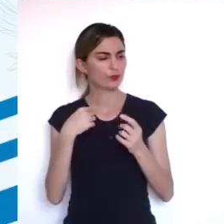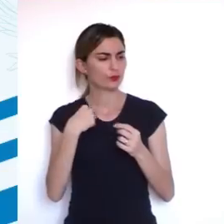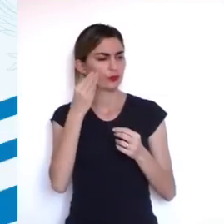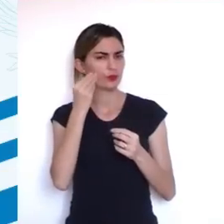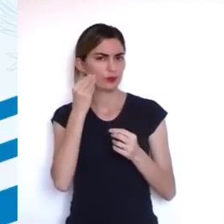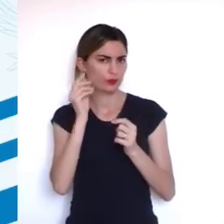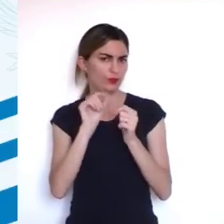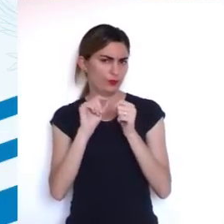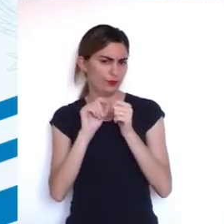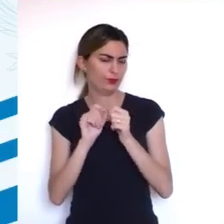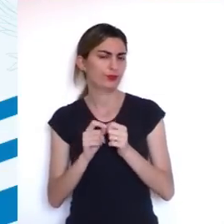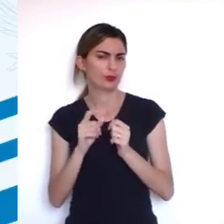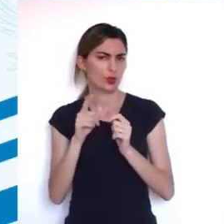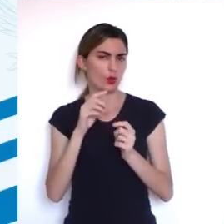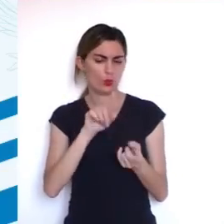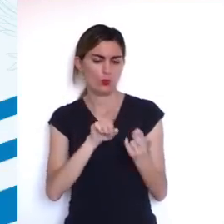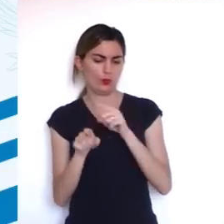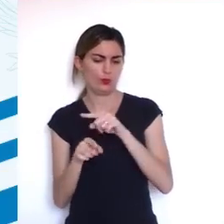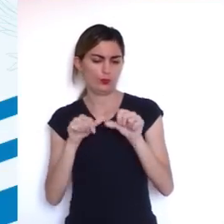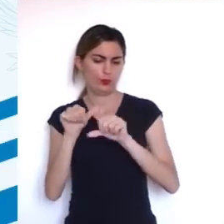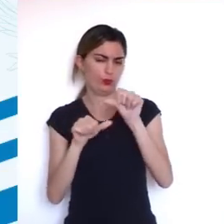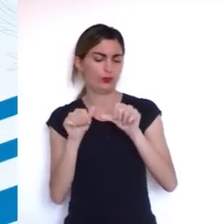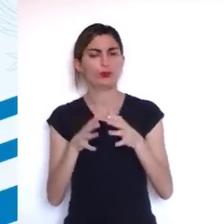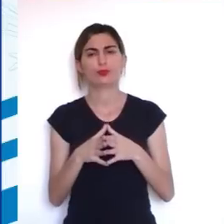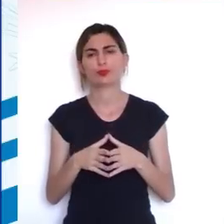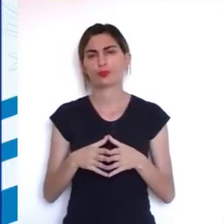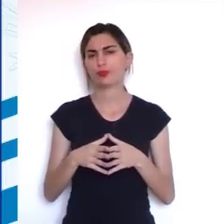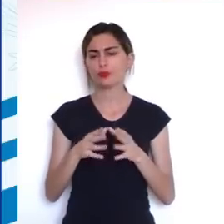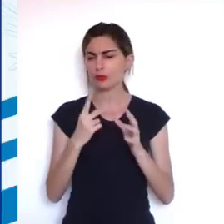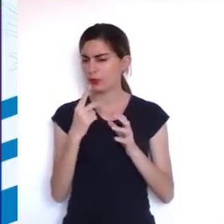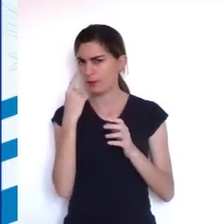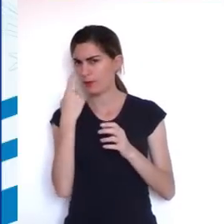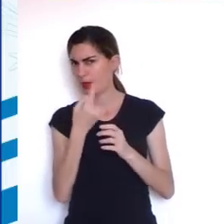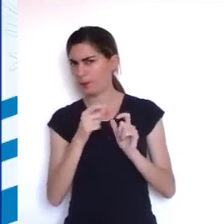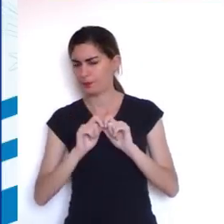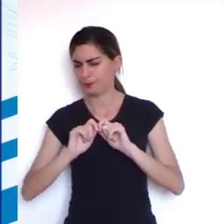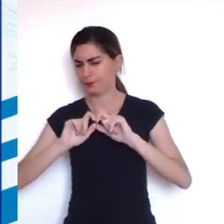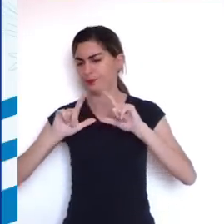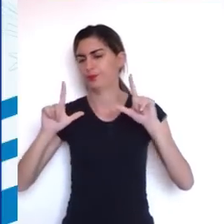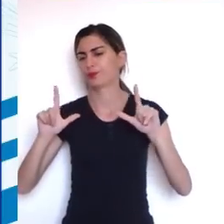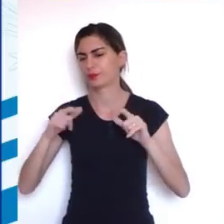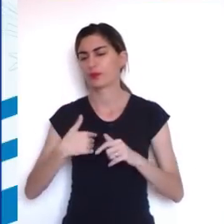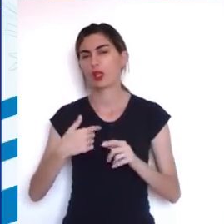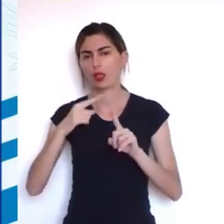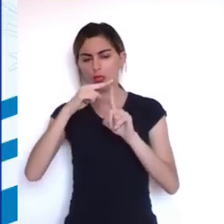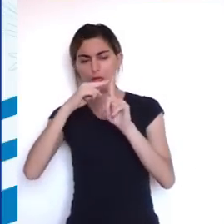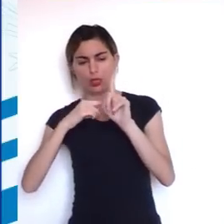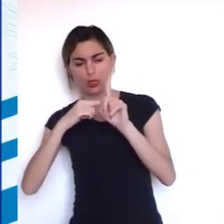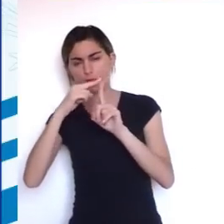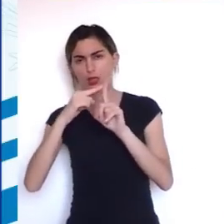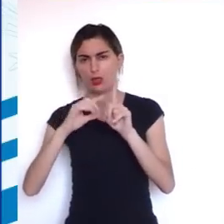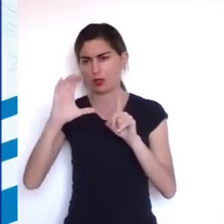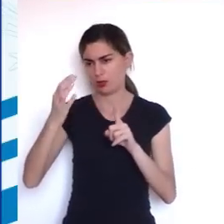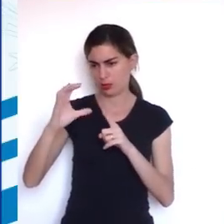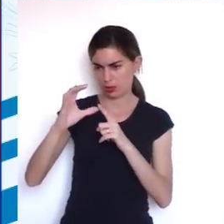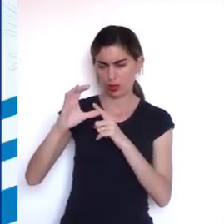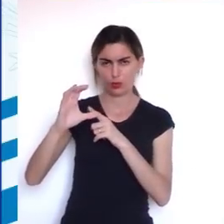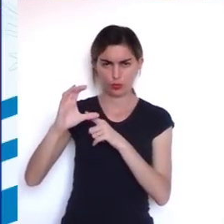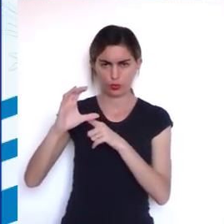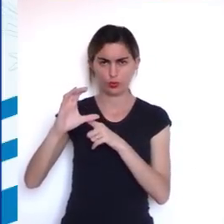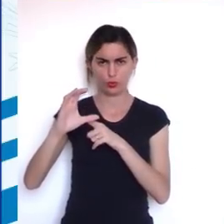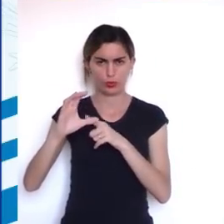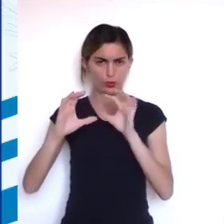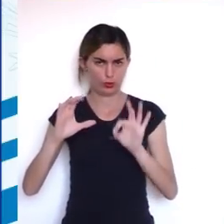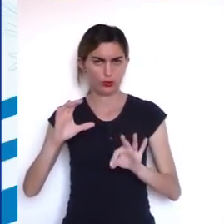expressão para a gente poder fazer essa convenção. Nessa imagem você vê a temperatura Celsius,